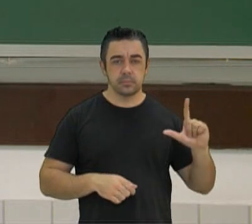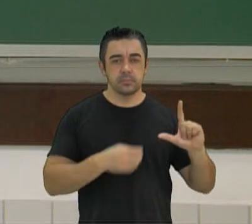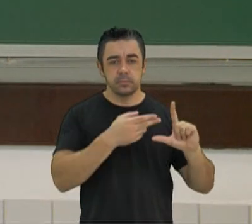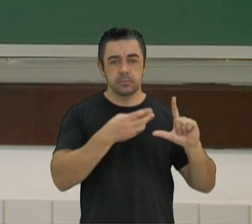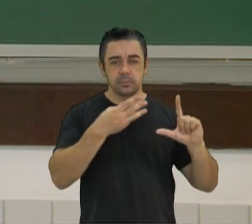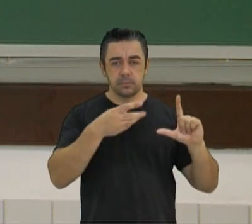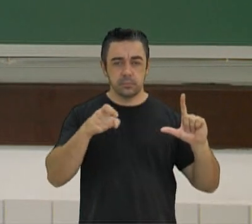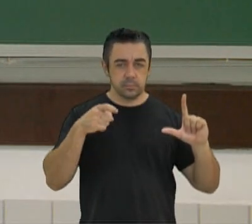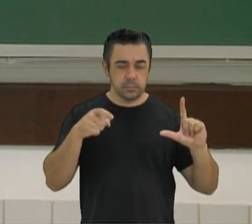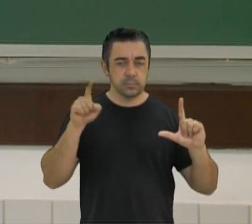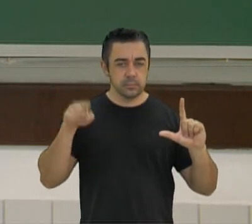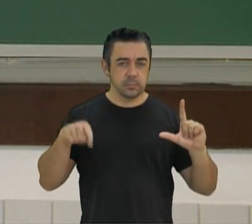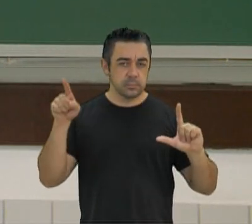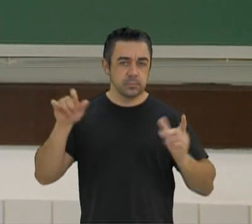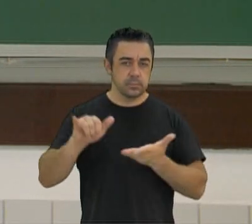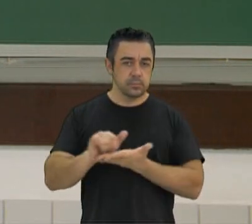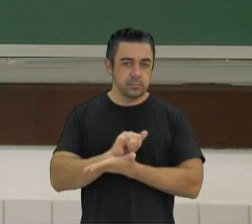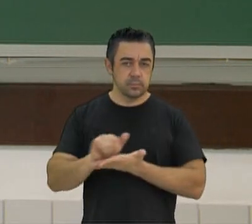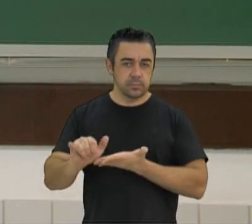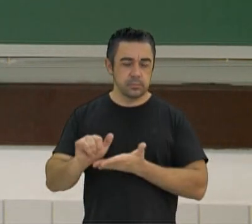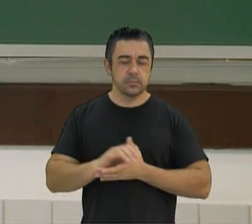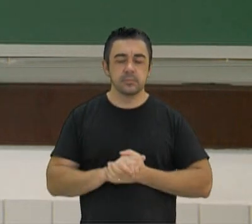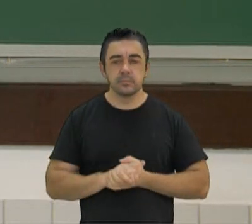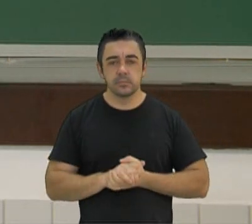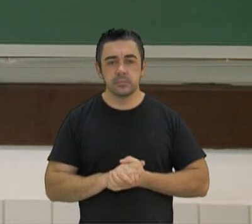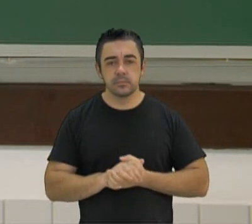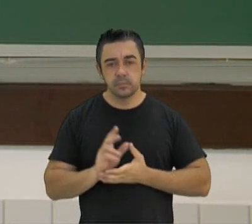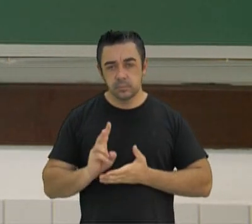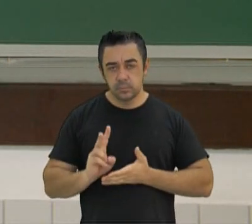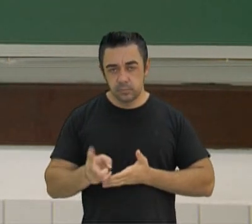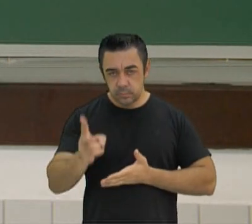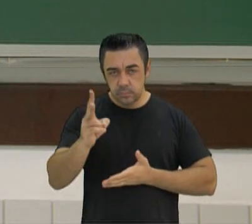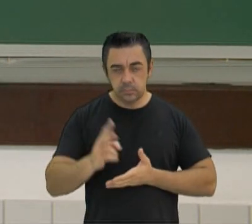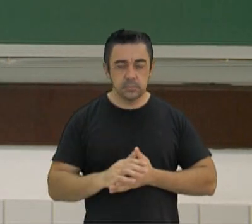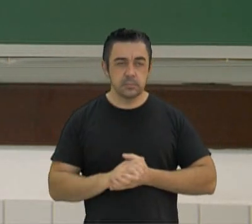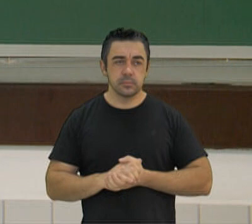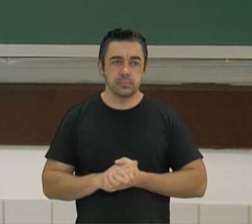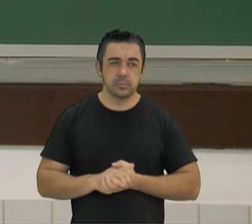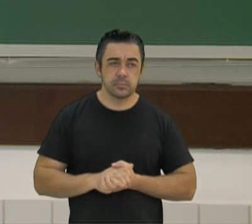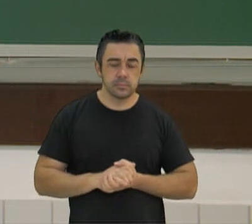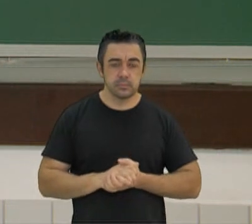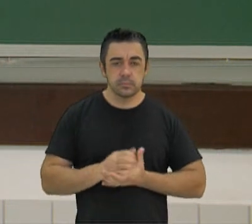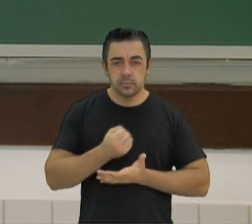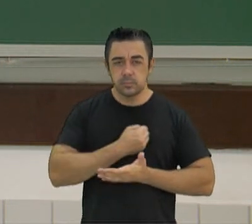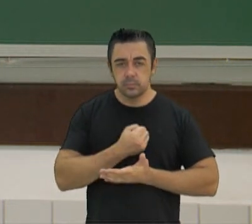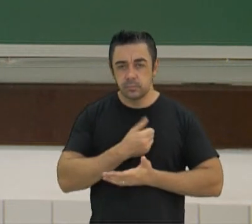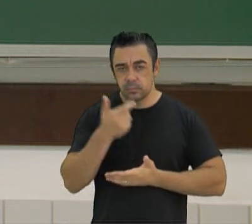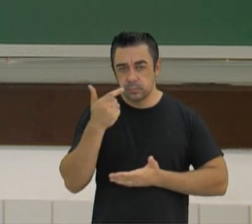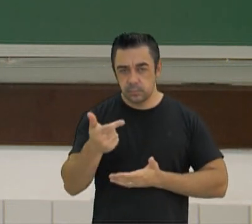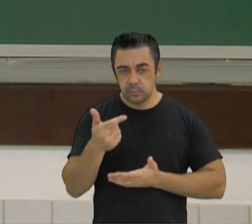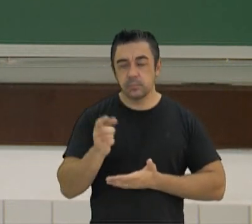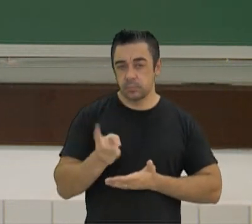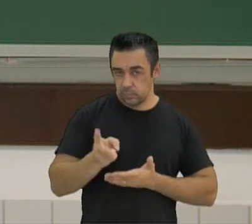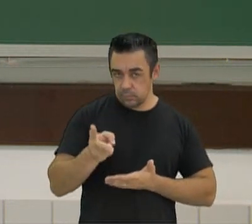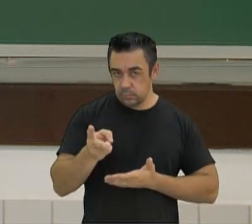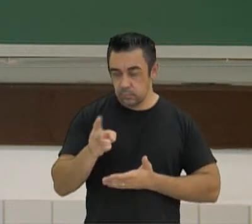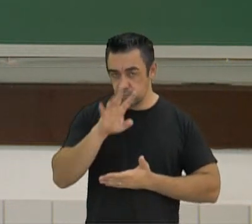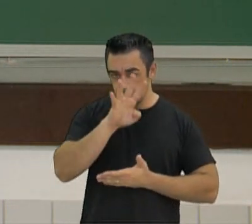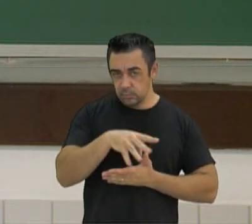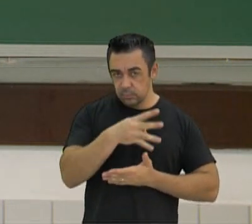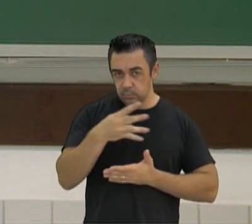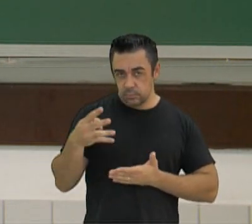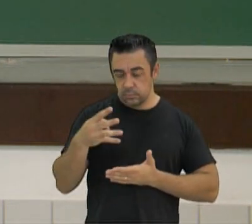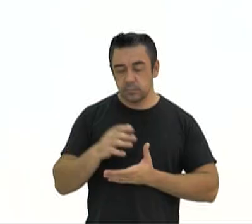os nova-iorquinos. Legal? Muito bem. Vamos dar seguimento aqui. Exercício 2, ainda com base na mesma tabela,